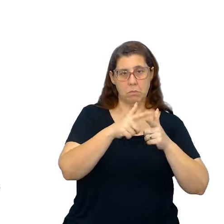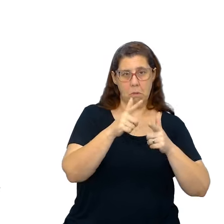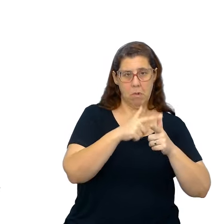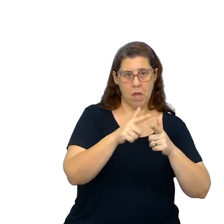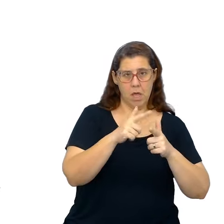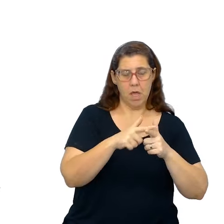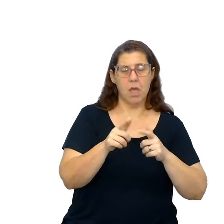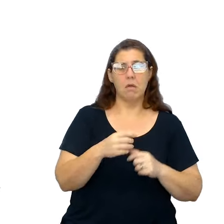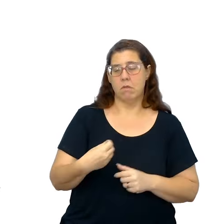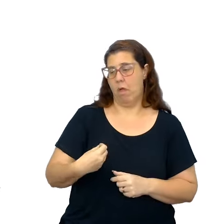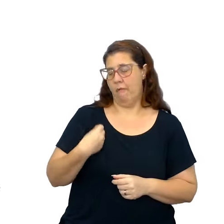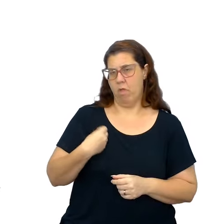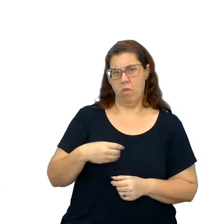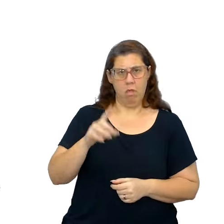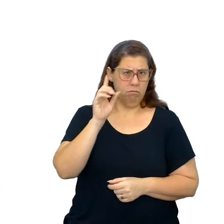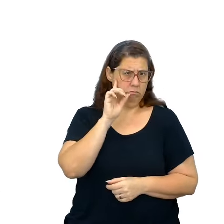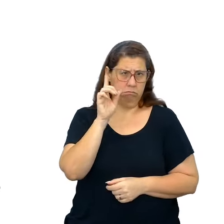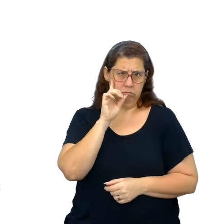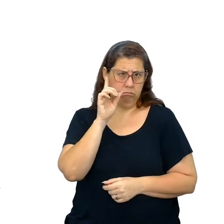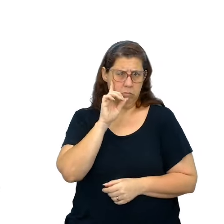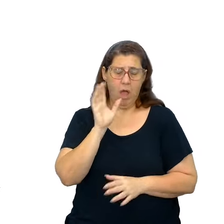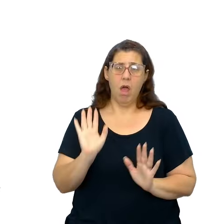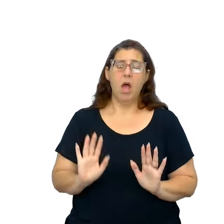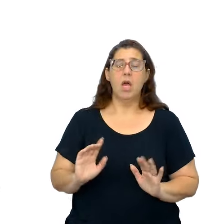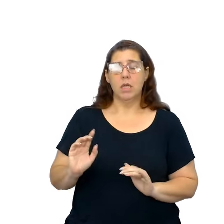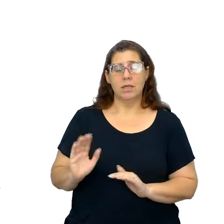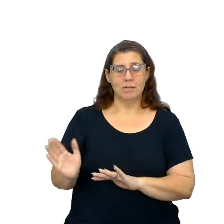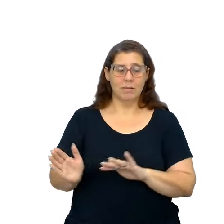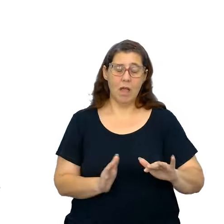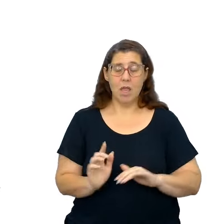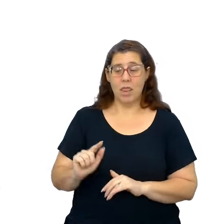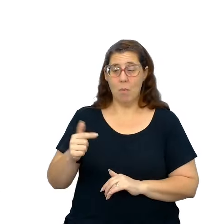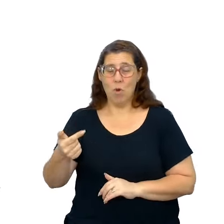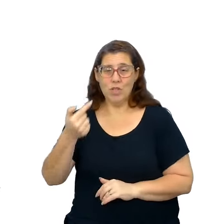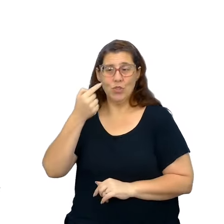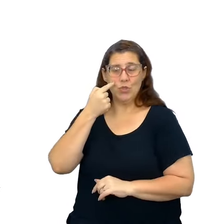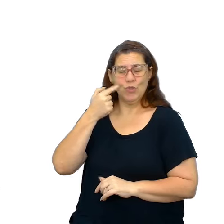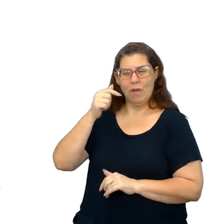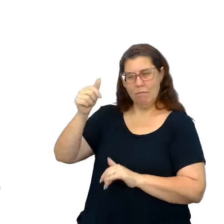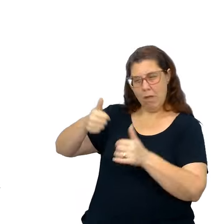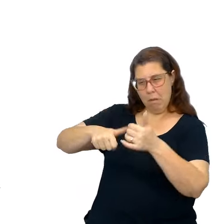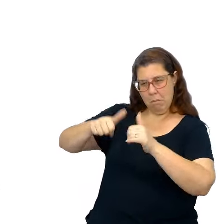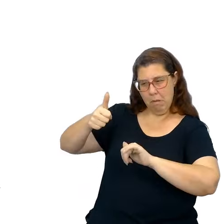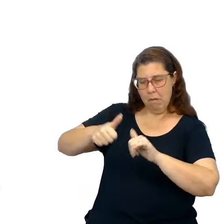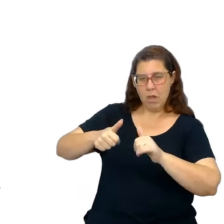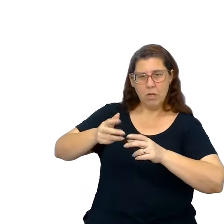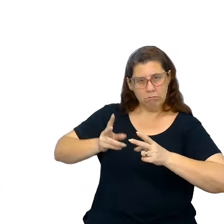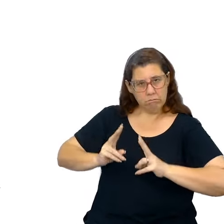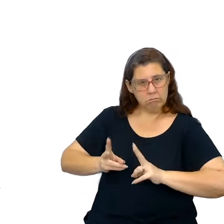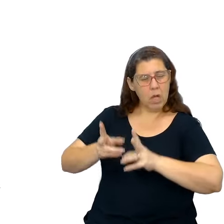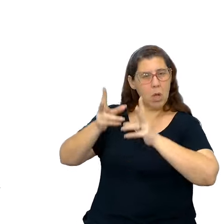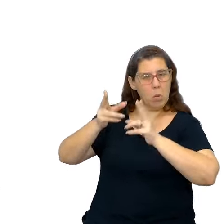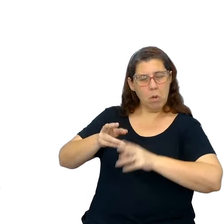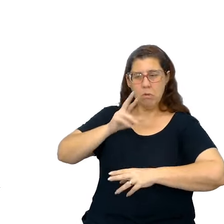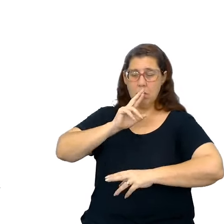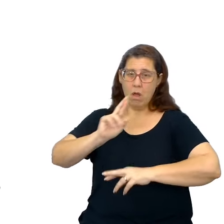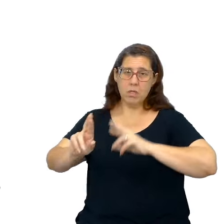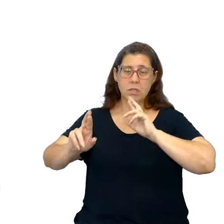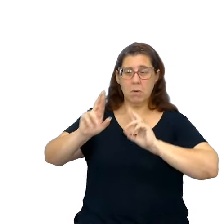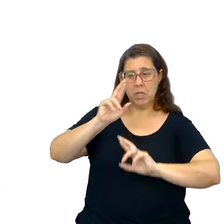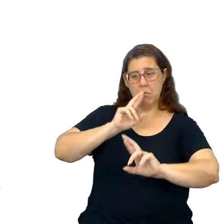né, da vida cotidiana, e depois que a gente verifica uma certa constância de